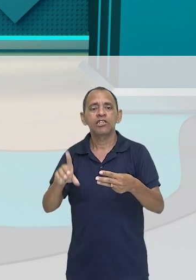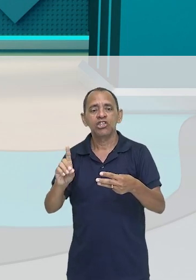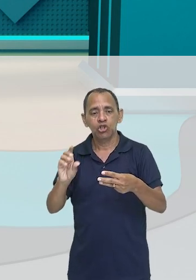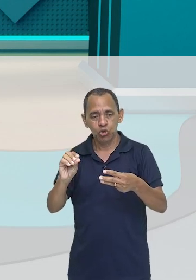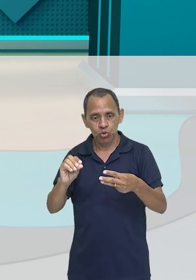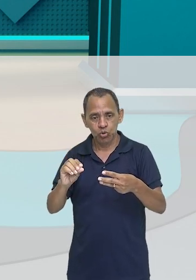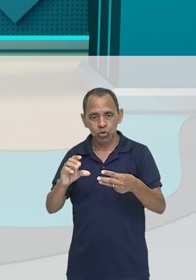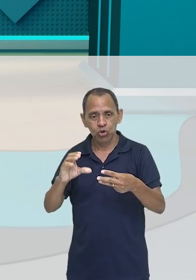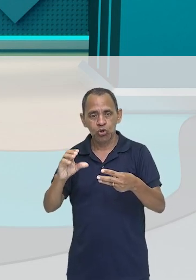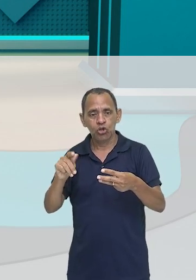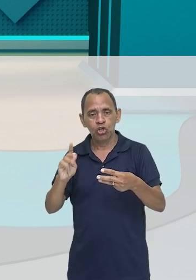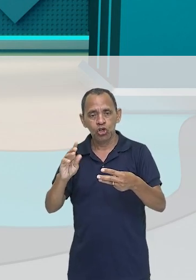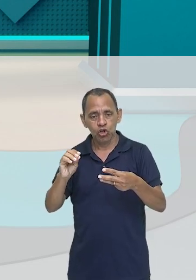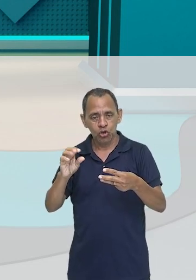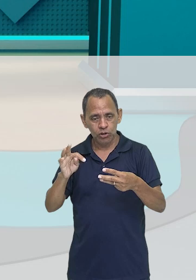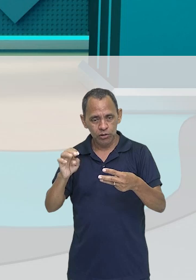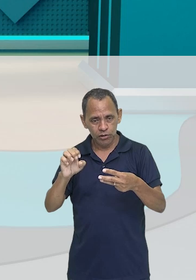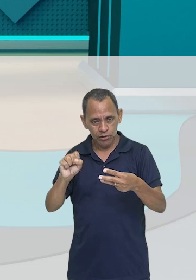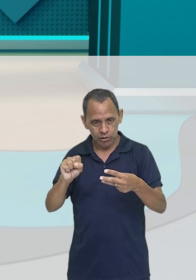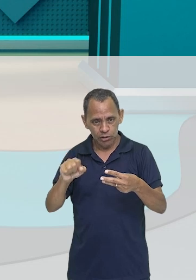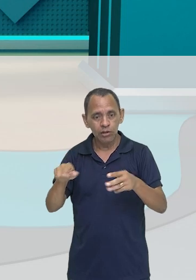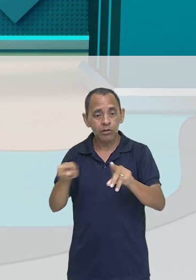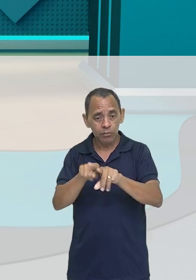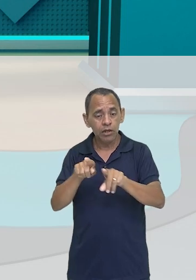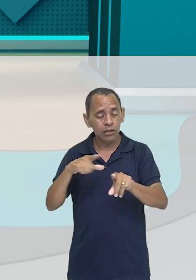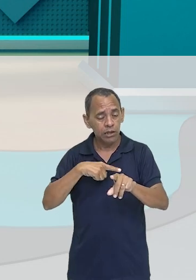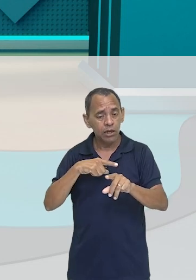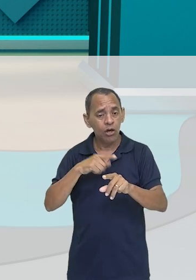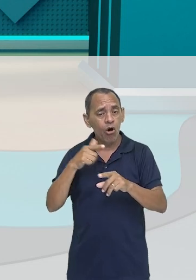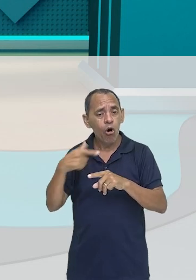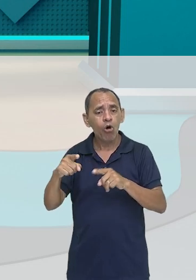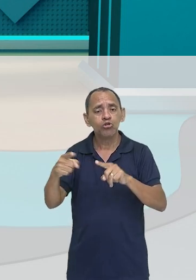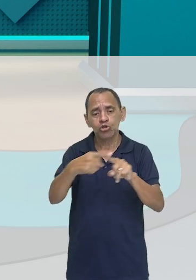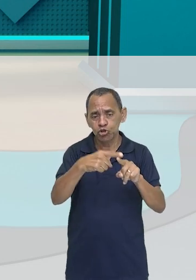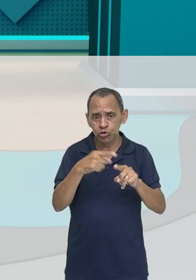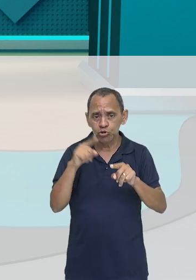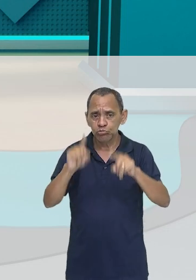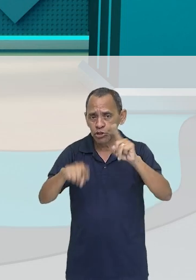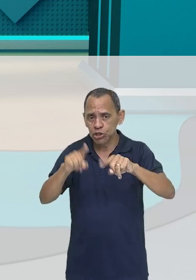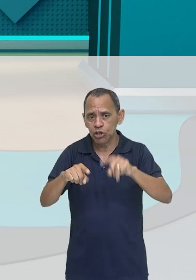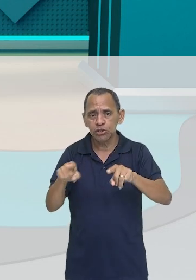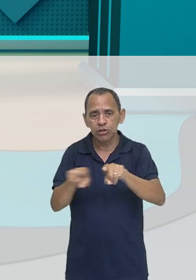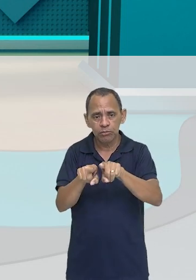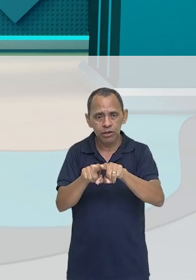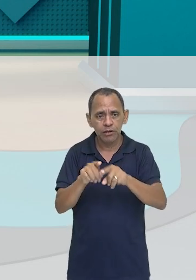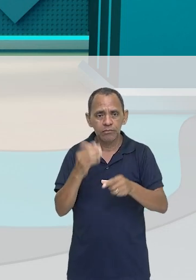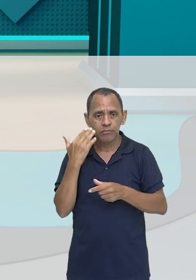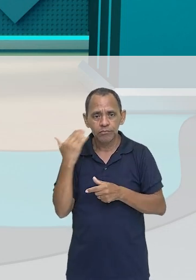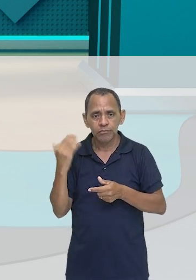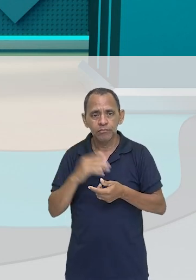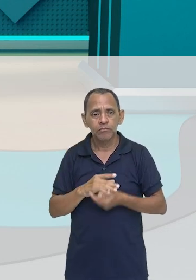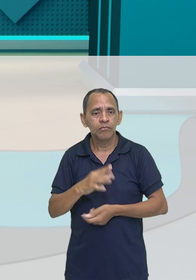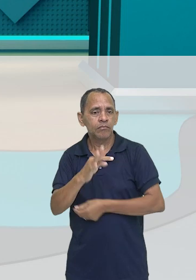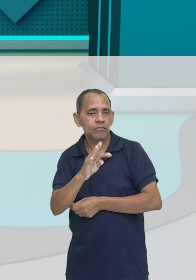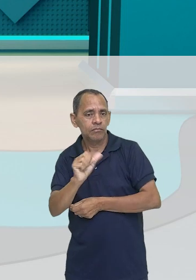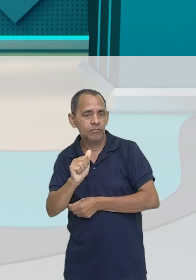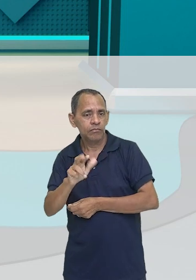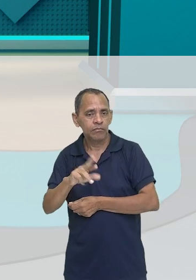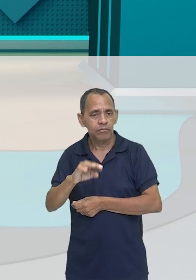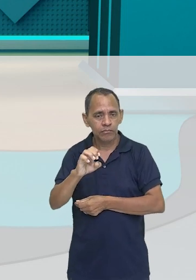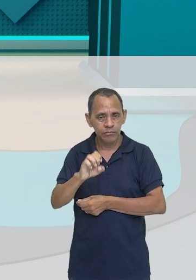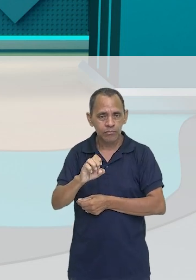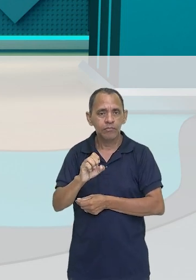também temos ali outros implementos. Vamos ver quais são os próximos equipamentos. Nós temos aí o tare, que